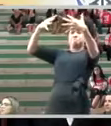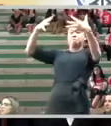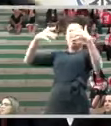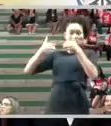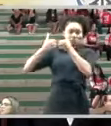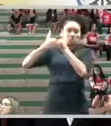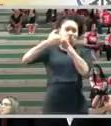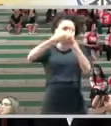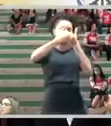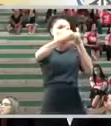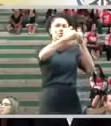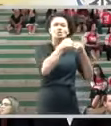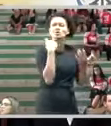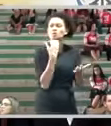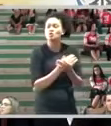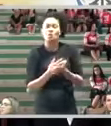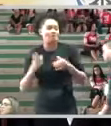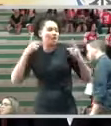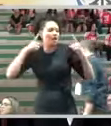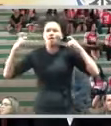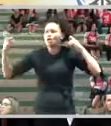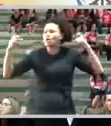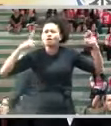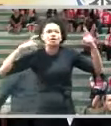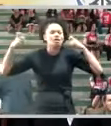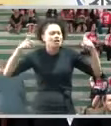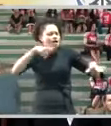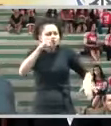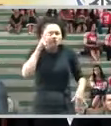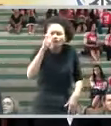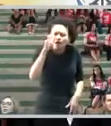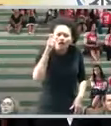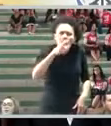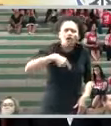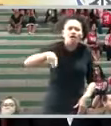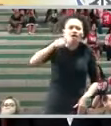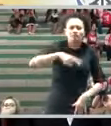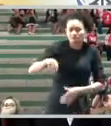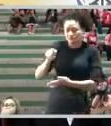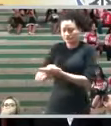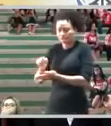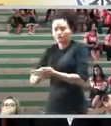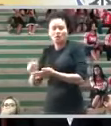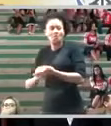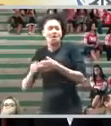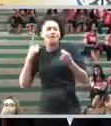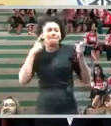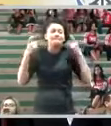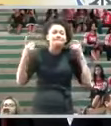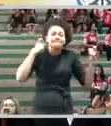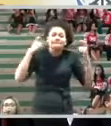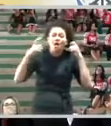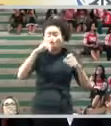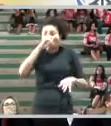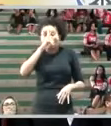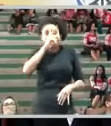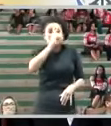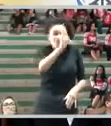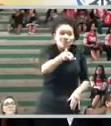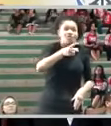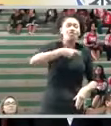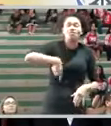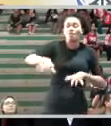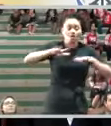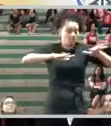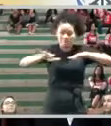guerra, o povo começou a fazer barulho. O interessante é que o escritor diz que o barulho foi tão grande, foi tão forte, que a